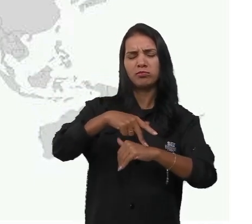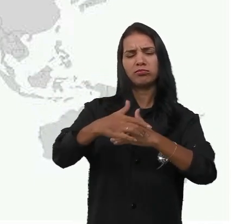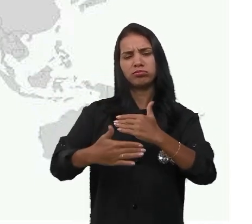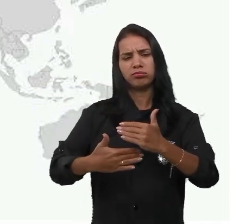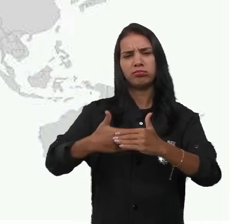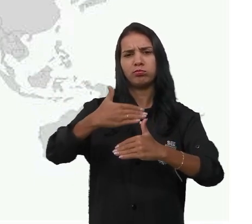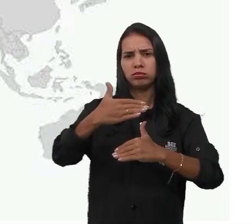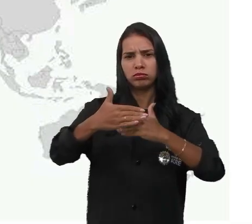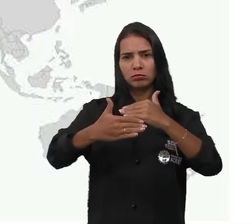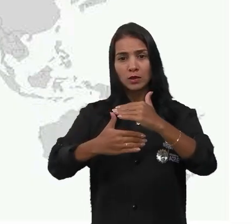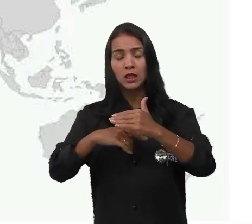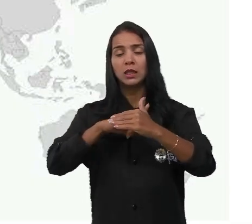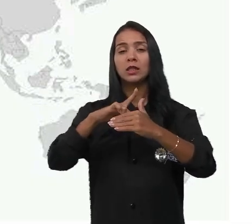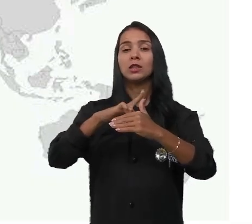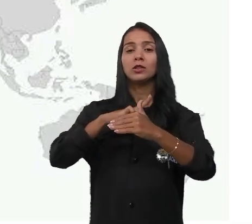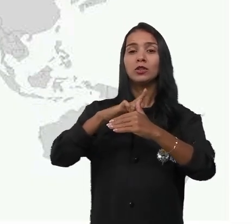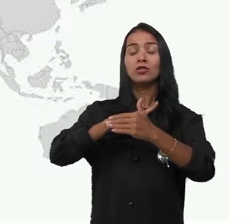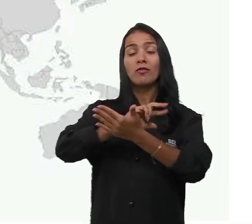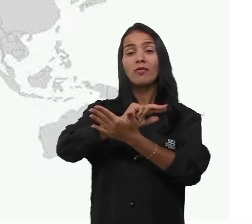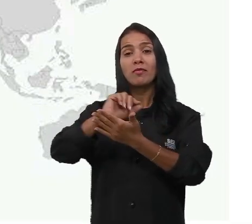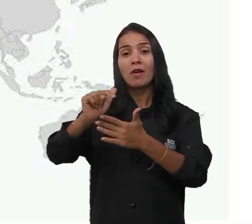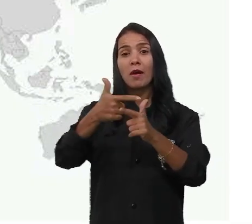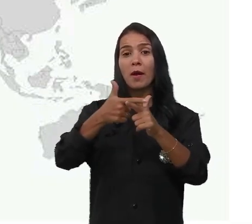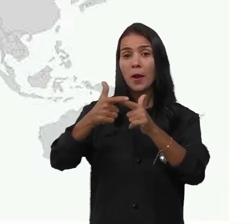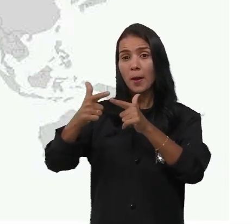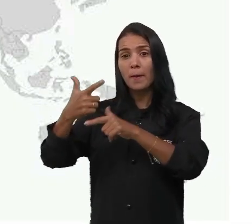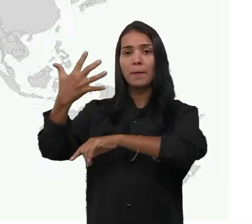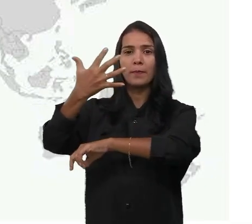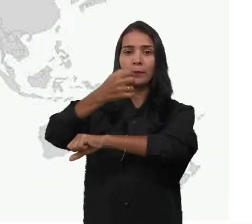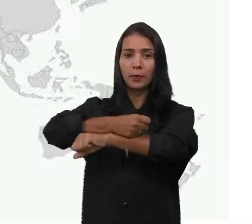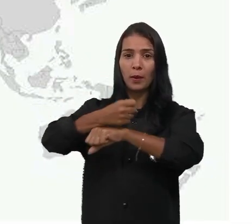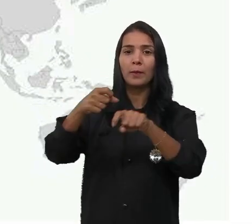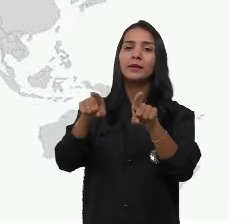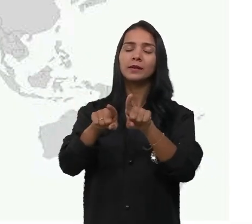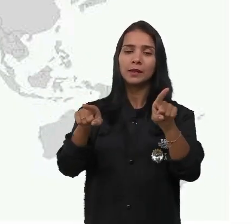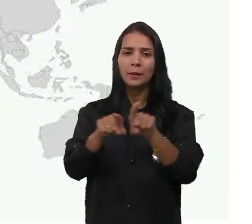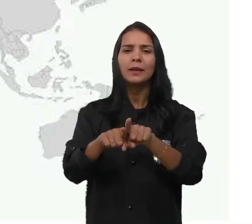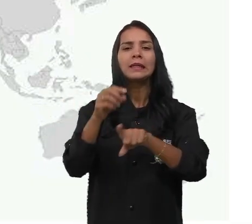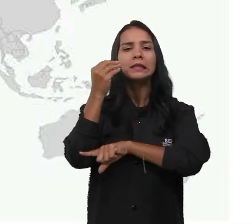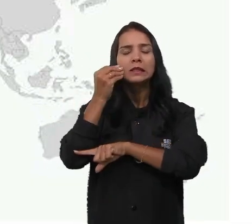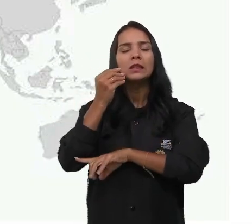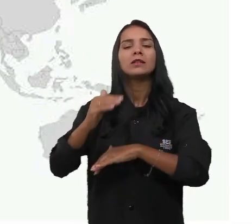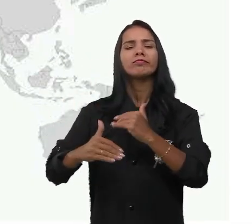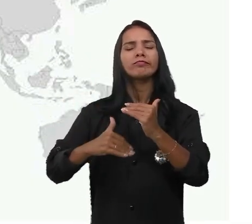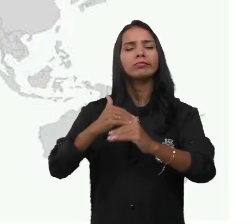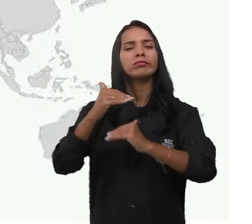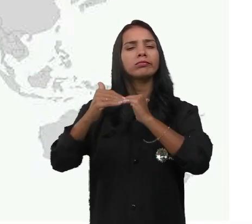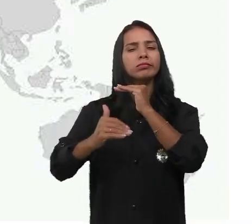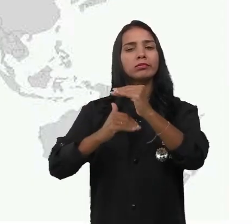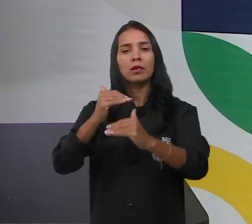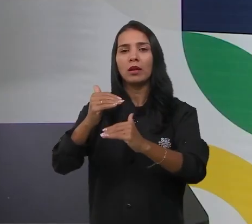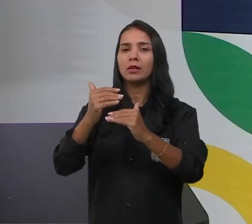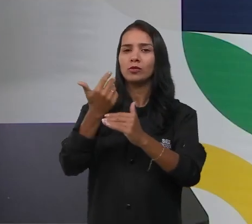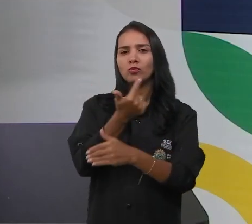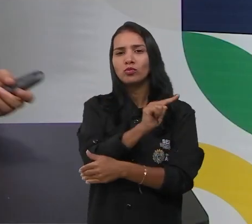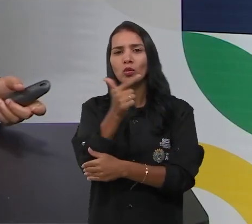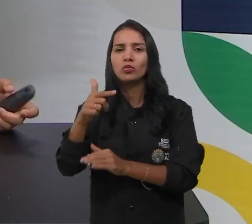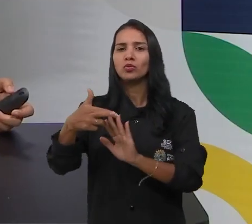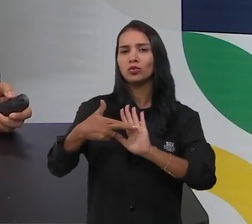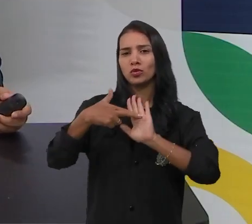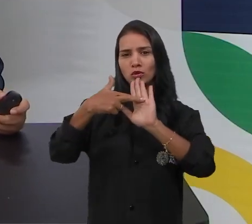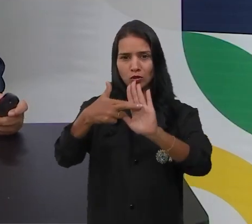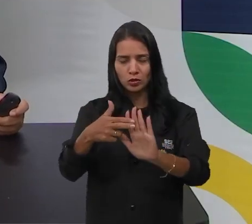raízes coloniais, estavam tentando crescer economicamente, logo não tinham aí tanta